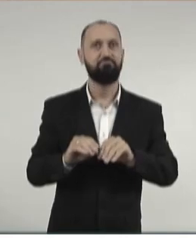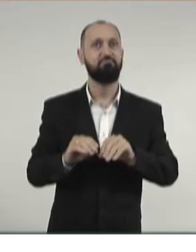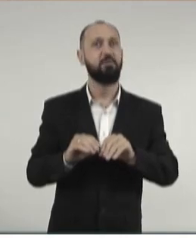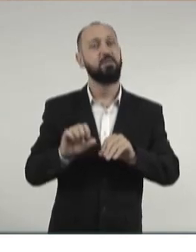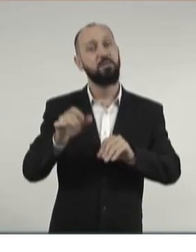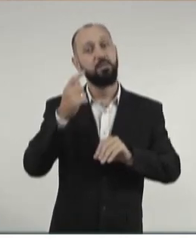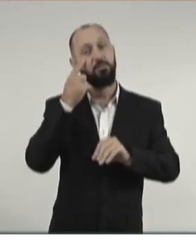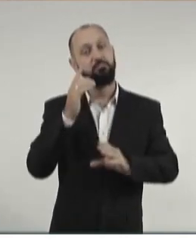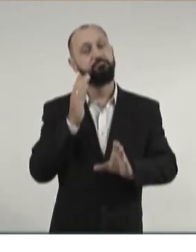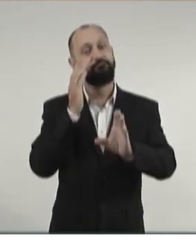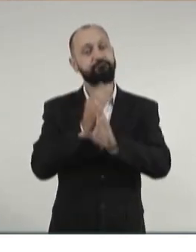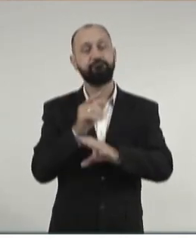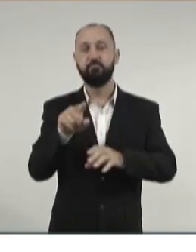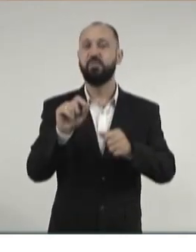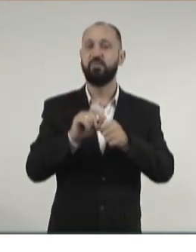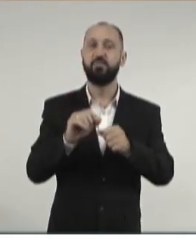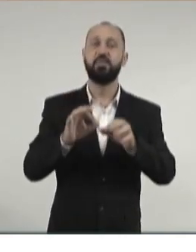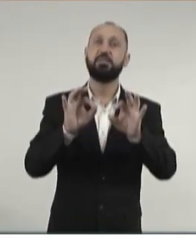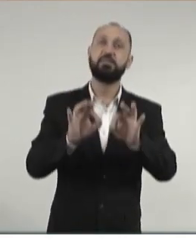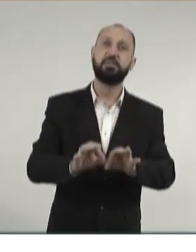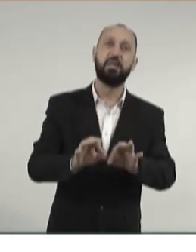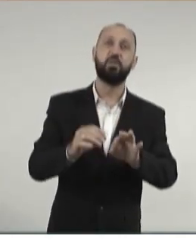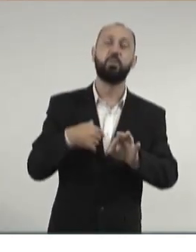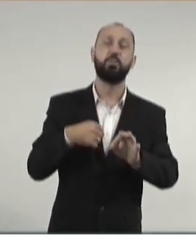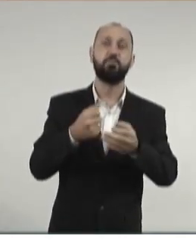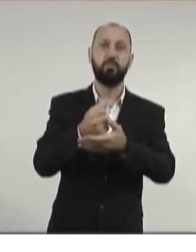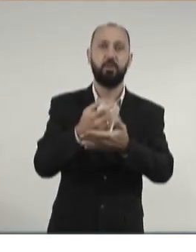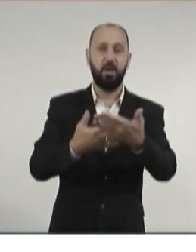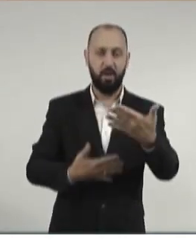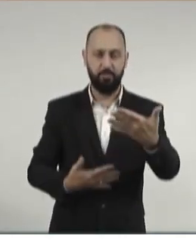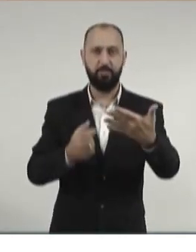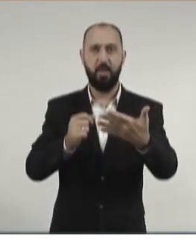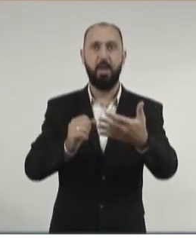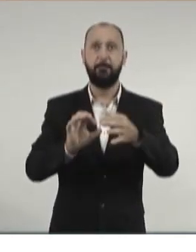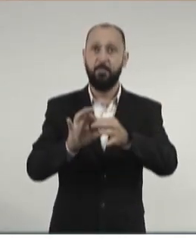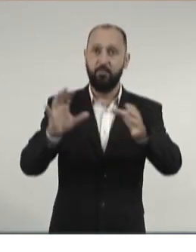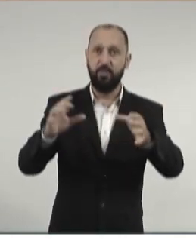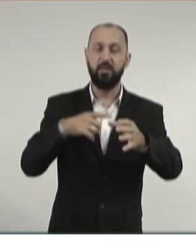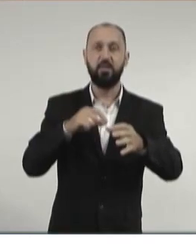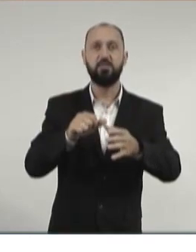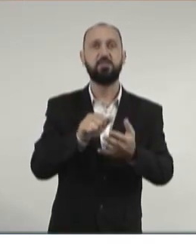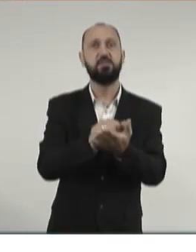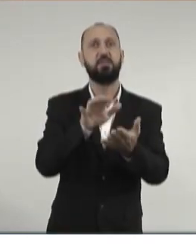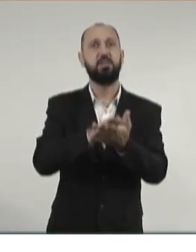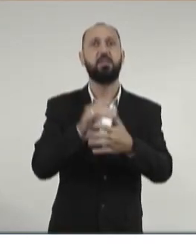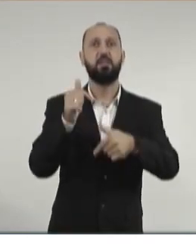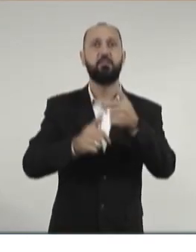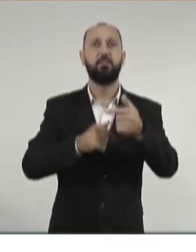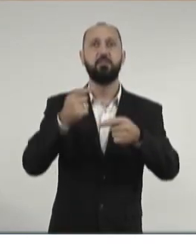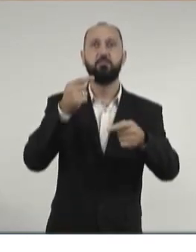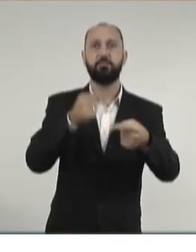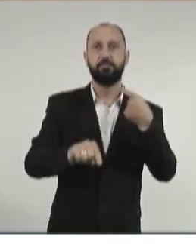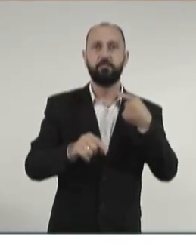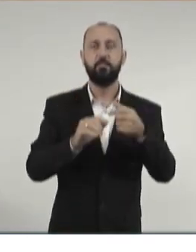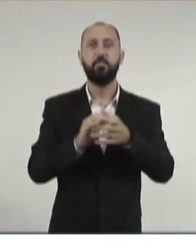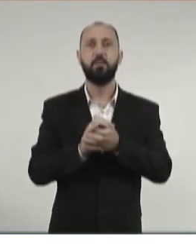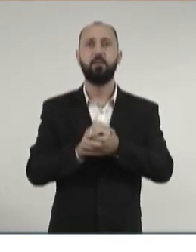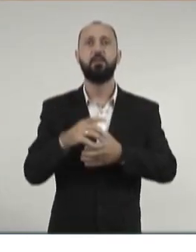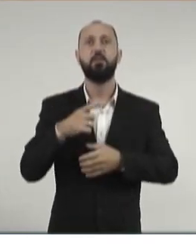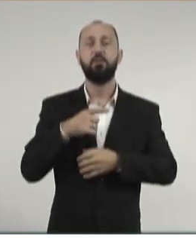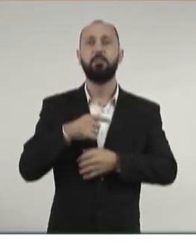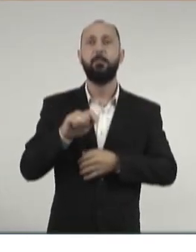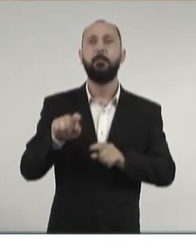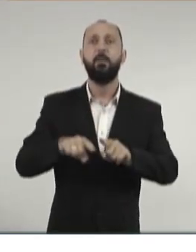nós constatarmos que ele não executou da maneira como foi aprovada, a atividade dele vai ser embargada. né, que é a medida que nós temos